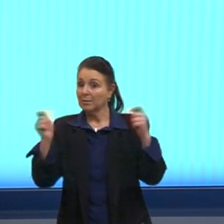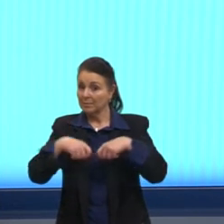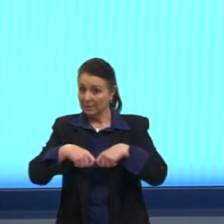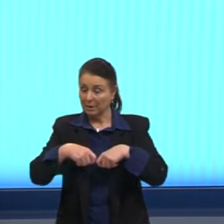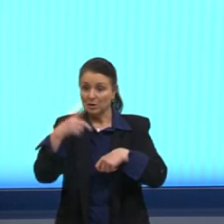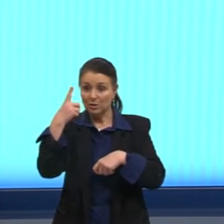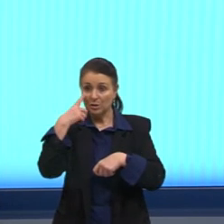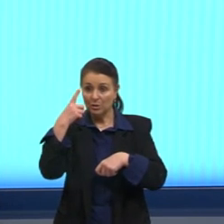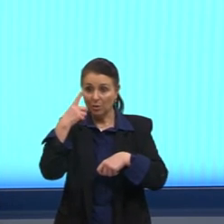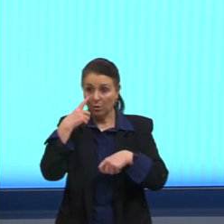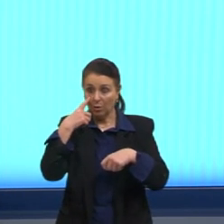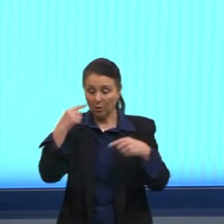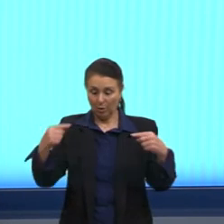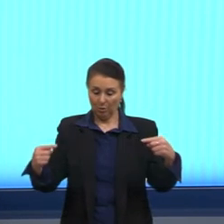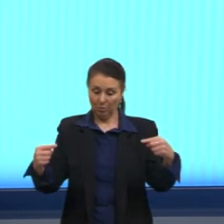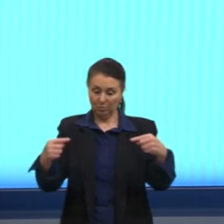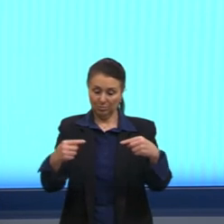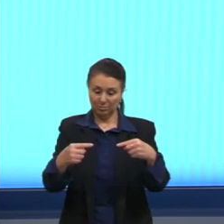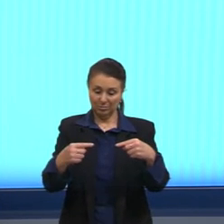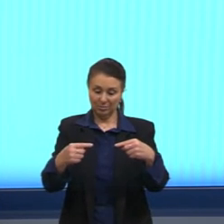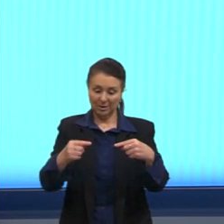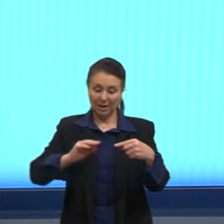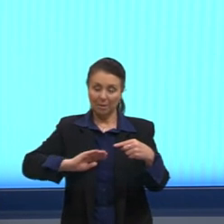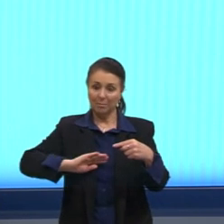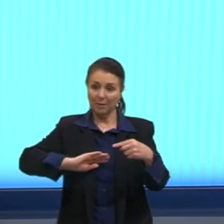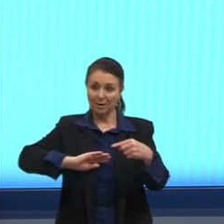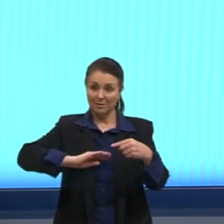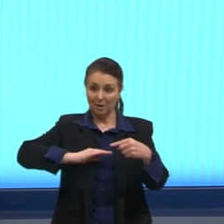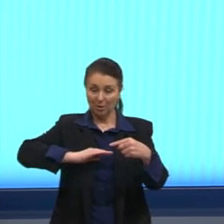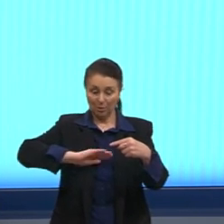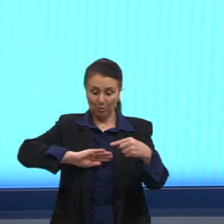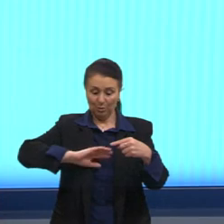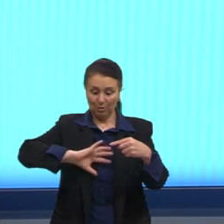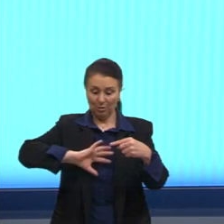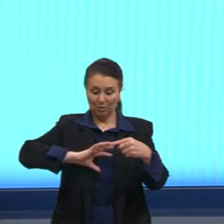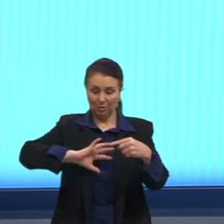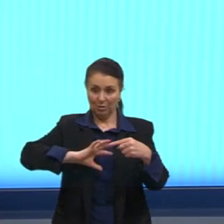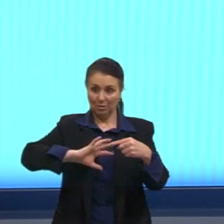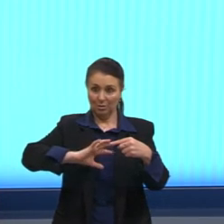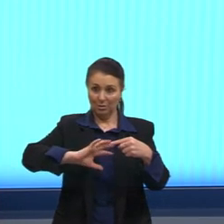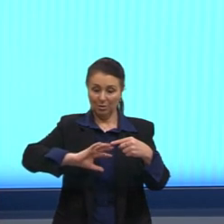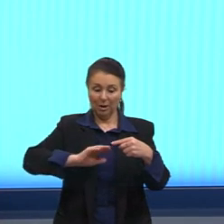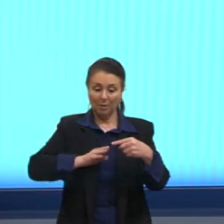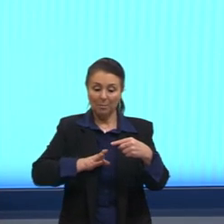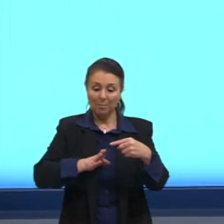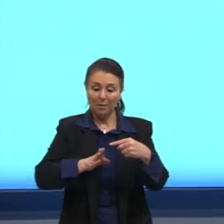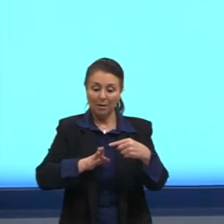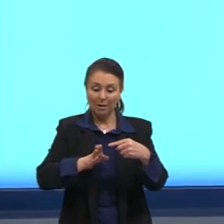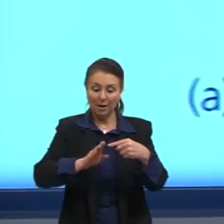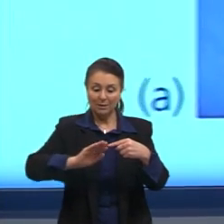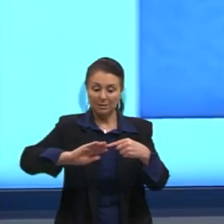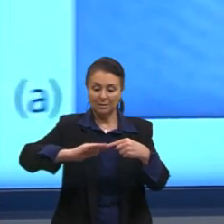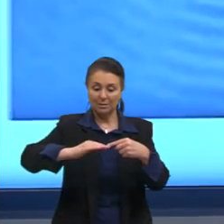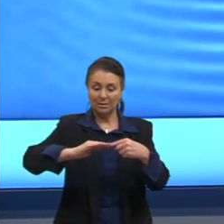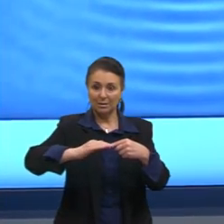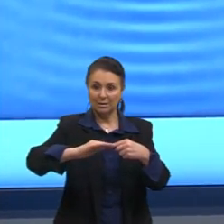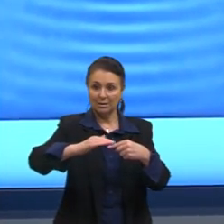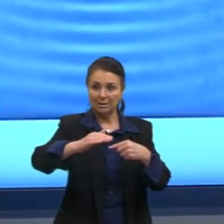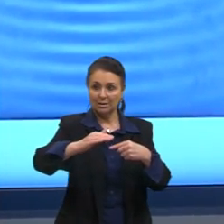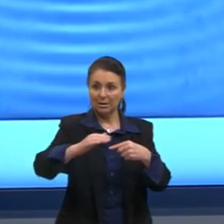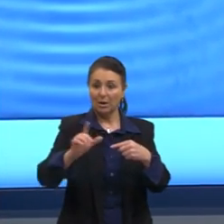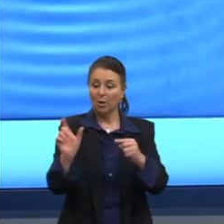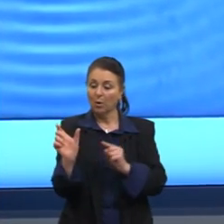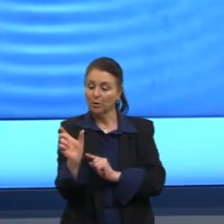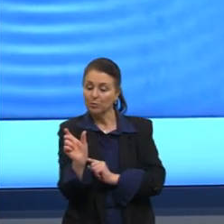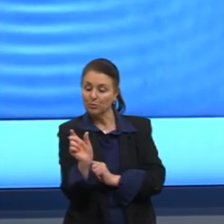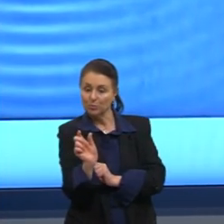desenhos aqui estavam bem mais definidos, mas ela ainda consegue seguir adiante. Aqui no segundo exemplo, a gente tem então uma fenda